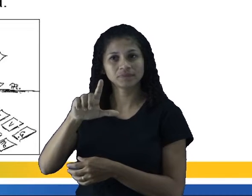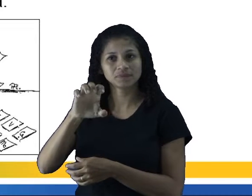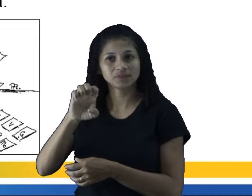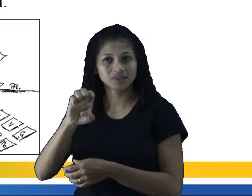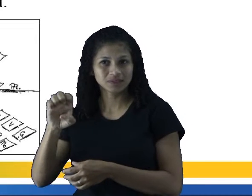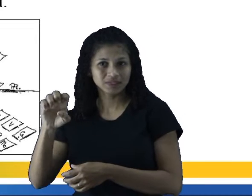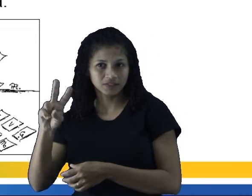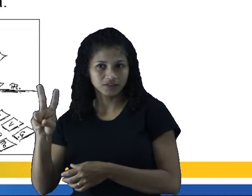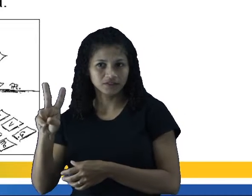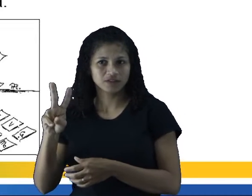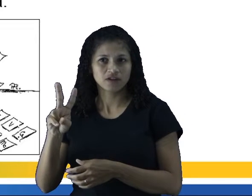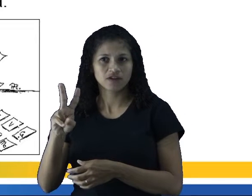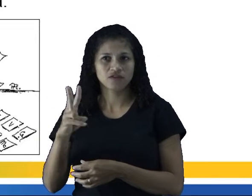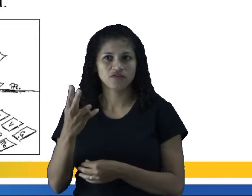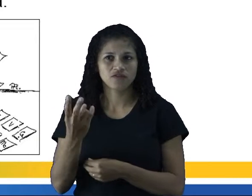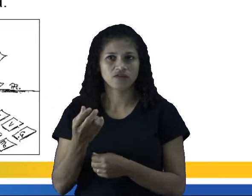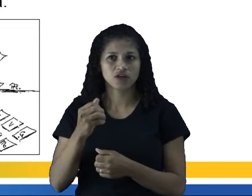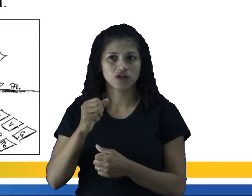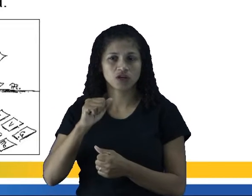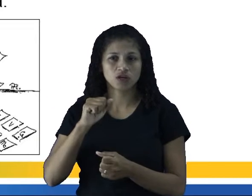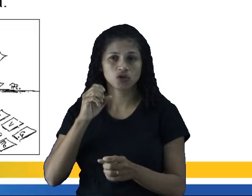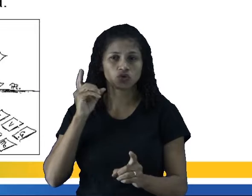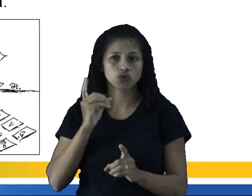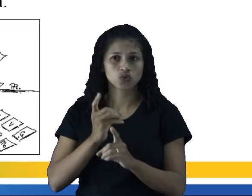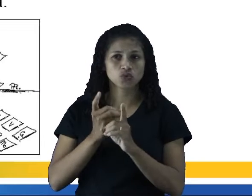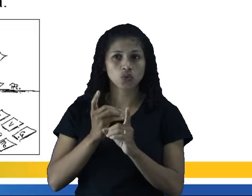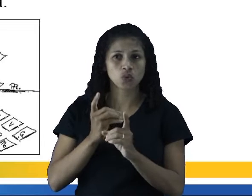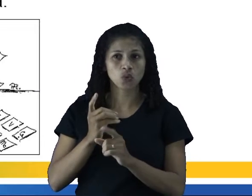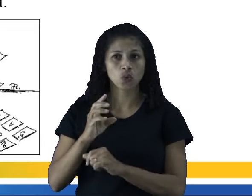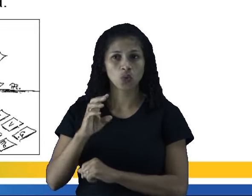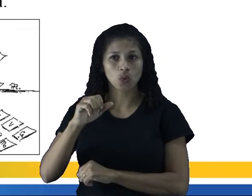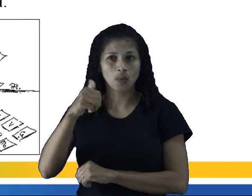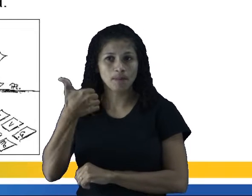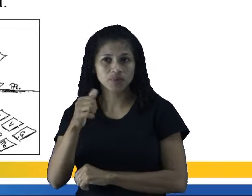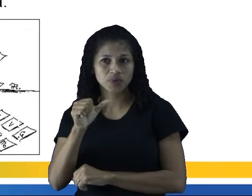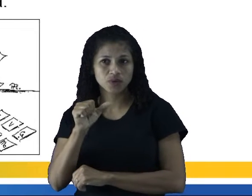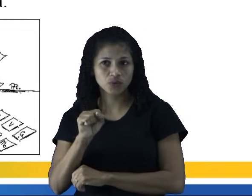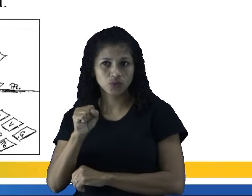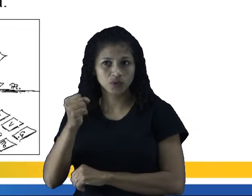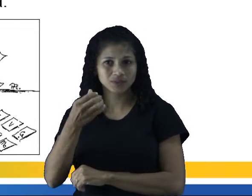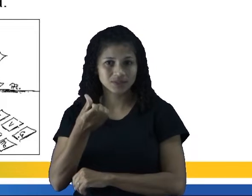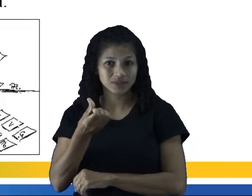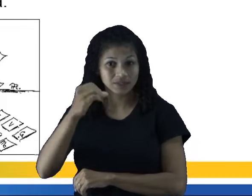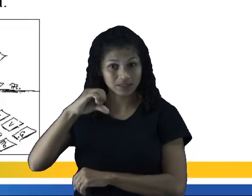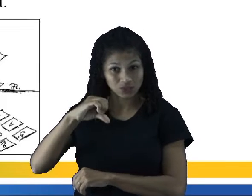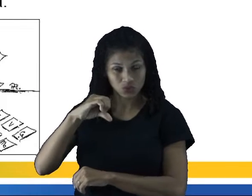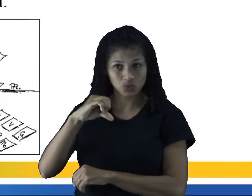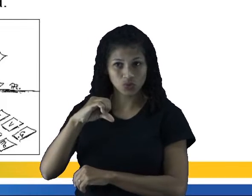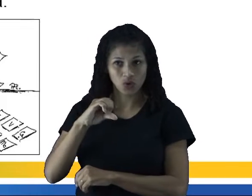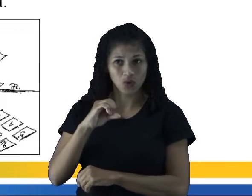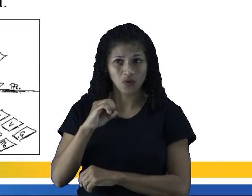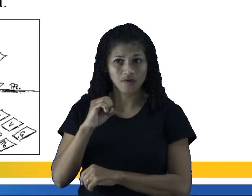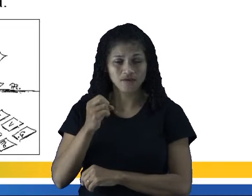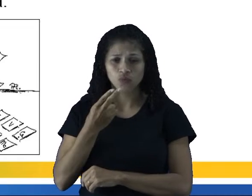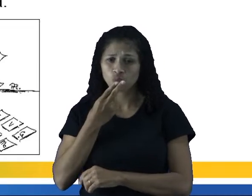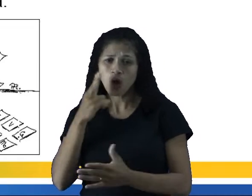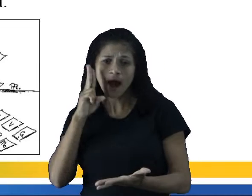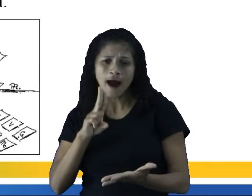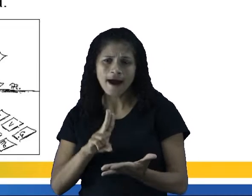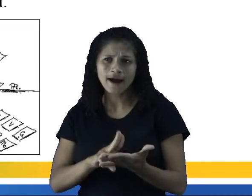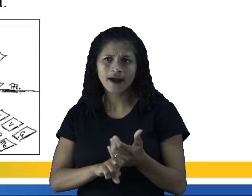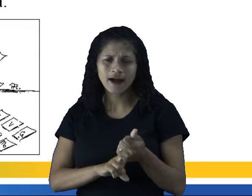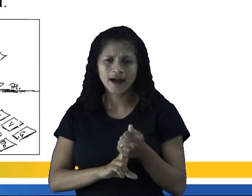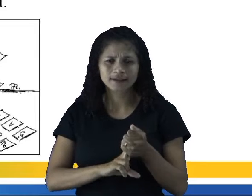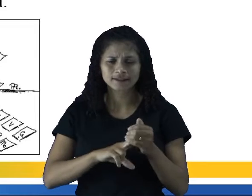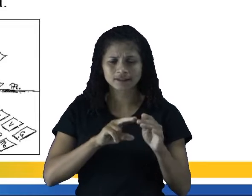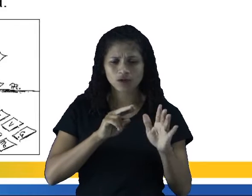tinha 63 elementos descobertos ali em 1869, e cada carta ela continha um símbolo ali do elemento, a